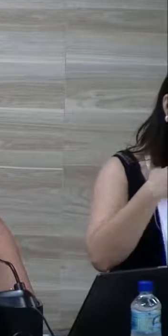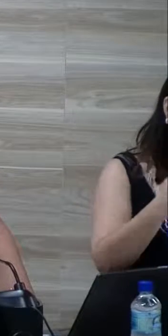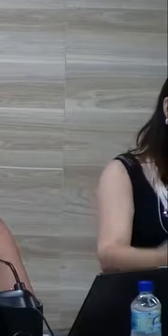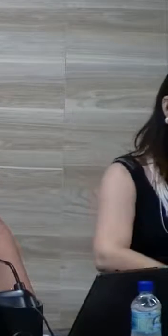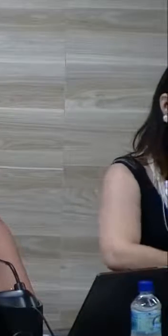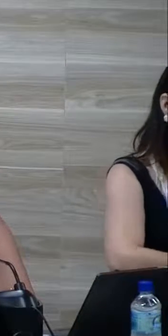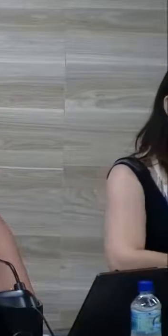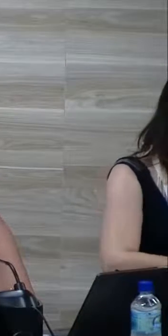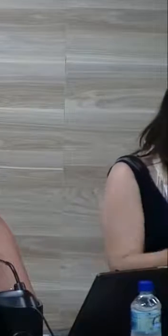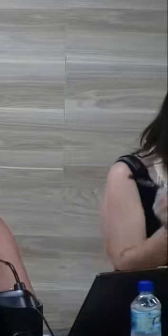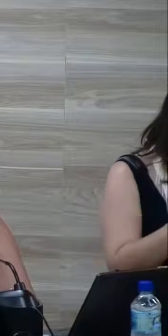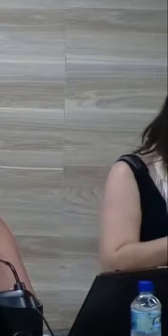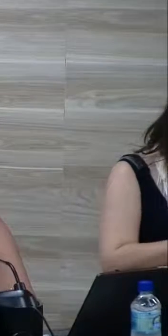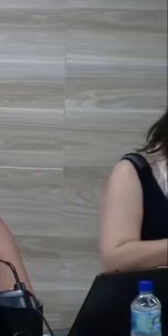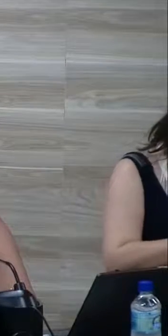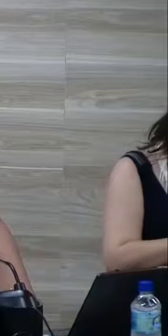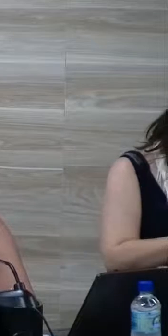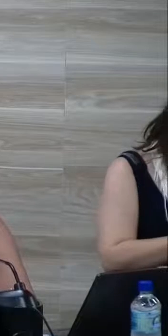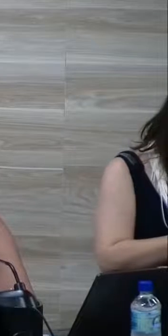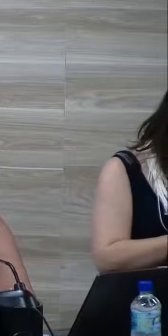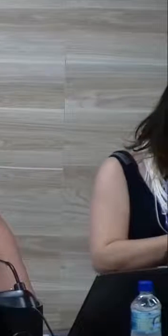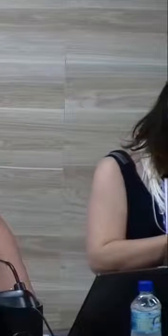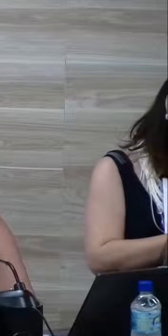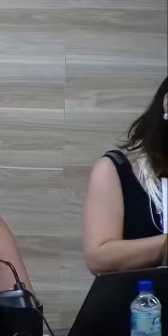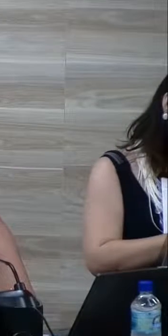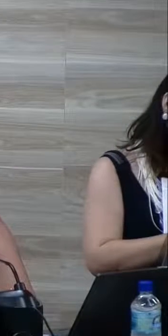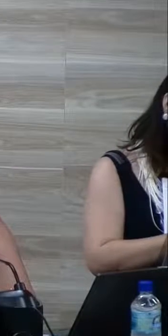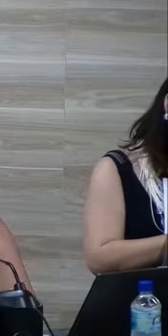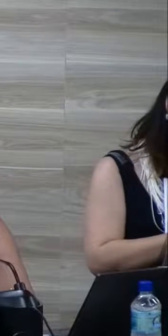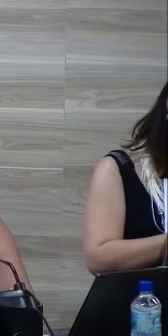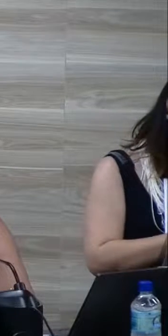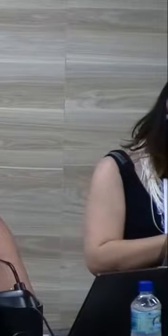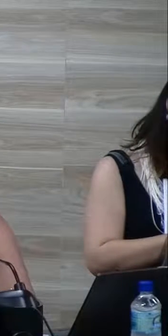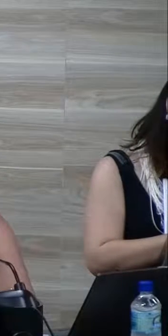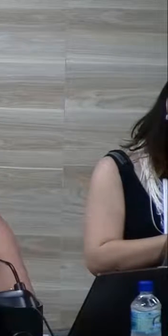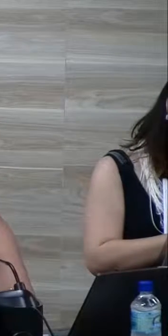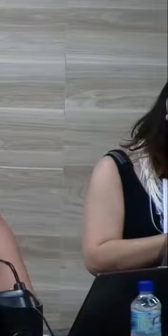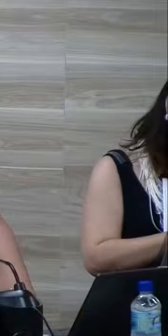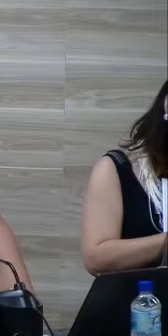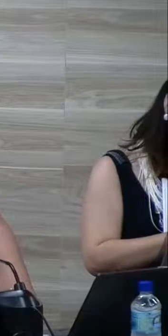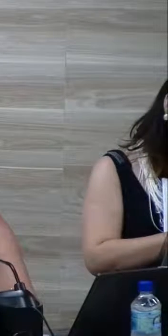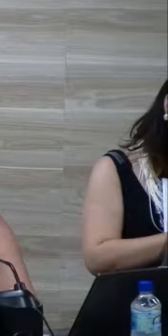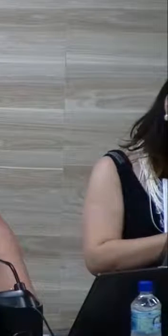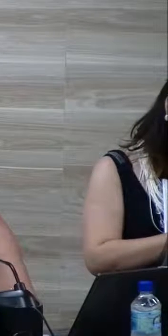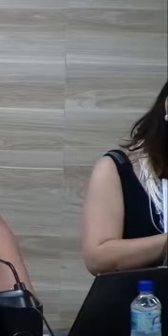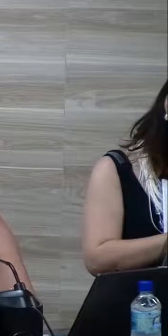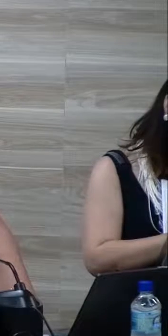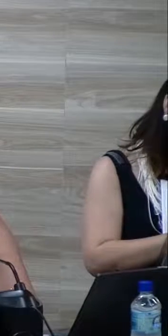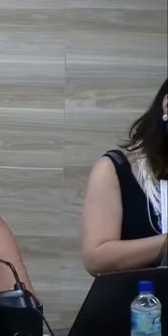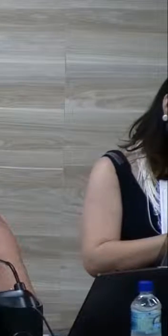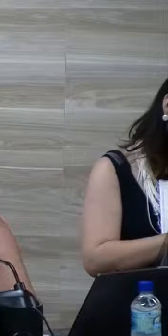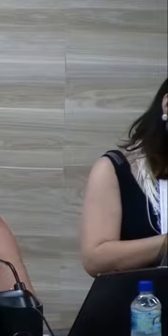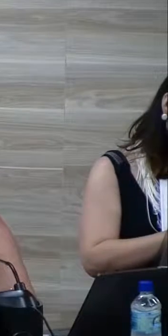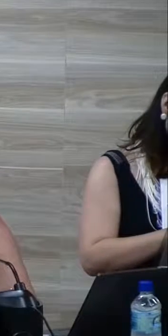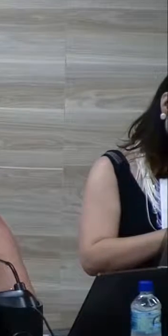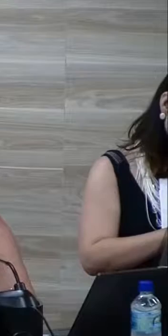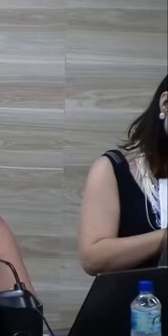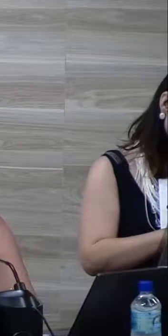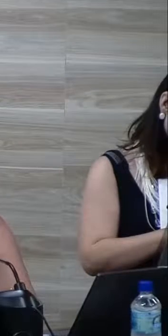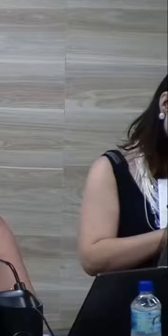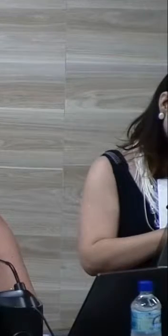de Transparência e Controle Social e outras providências. Autoria do vereador Cleiton Aparecido da